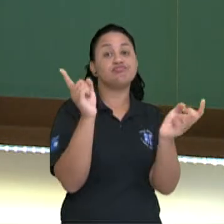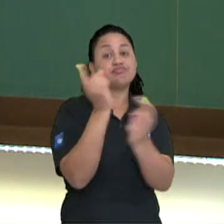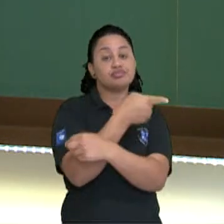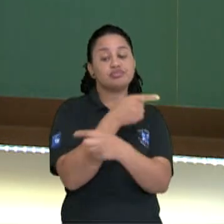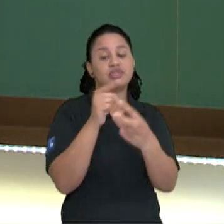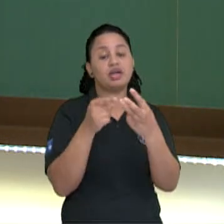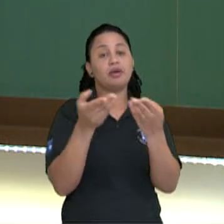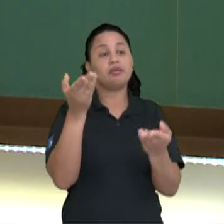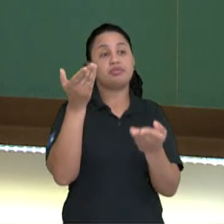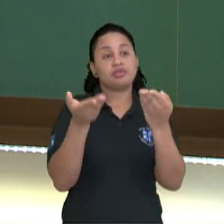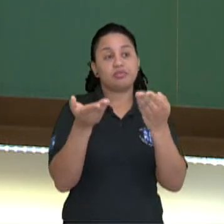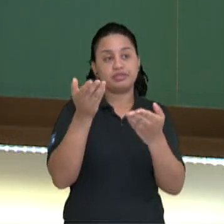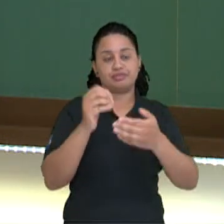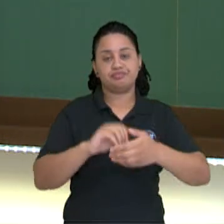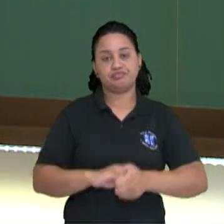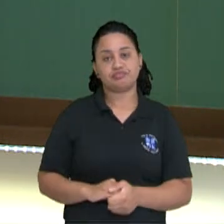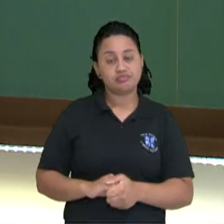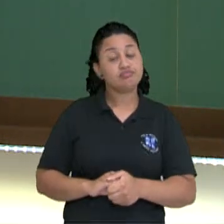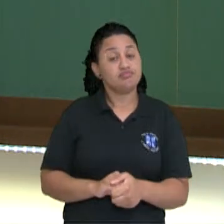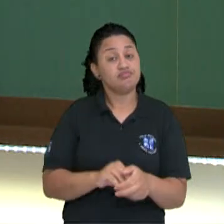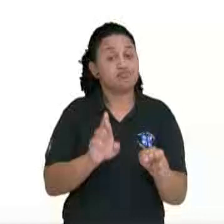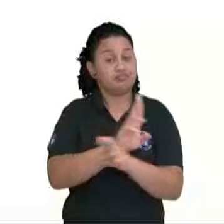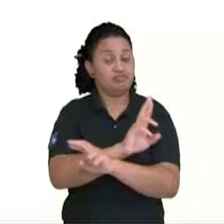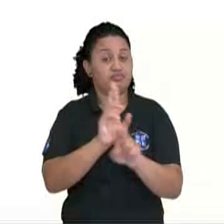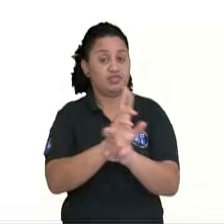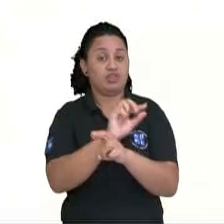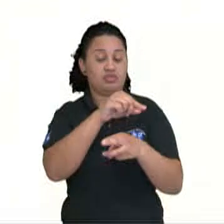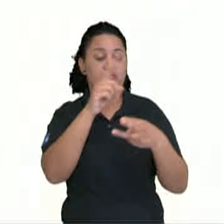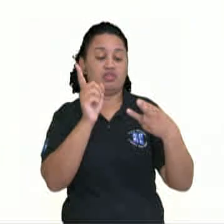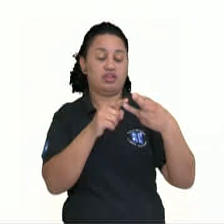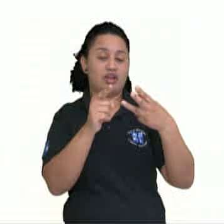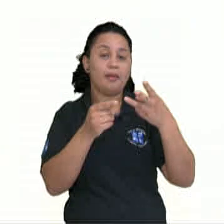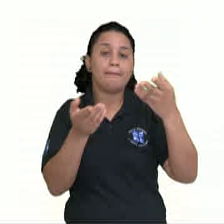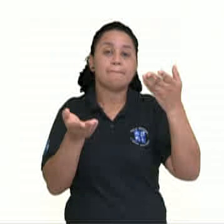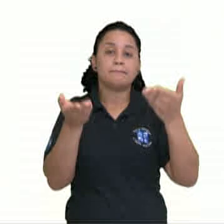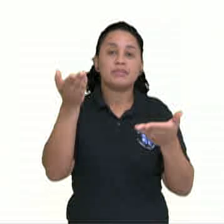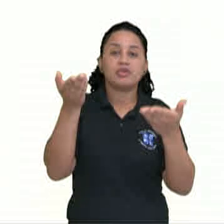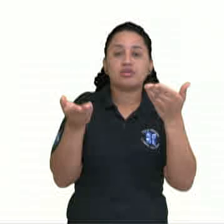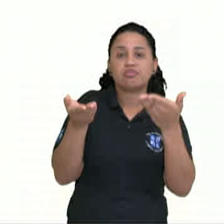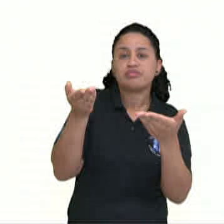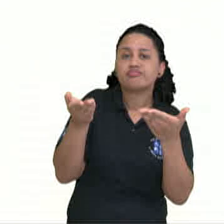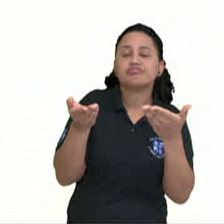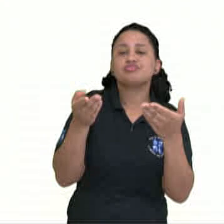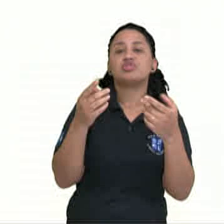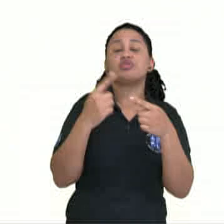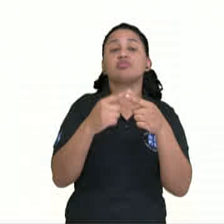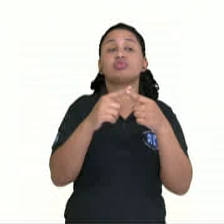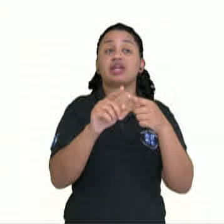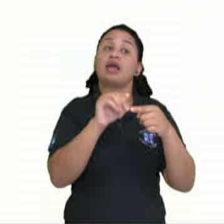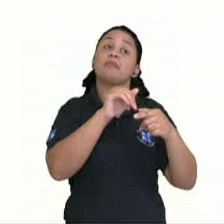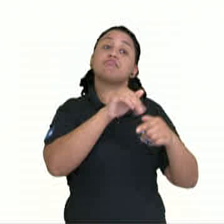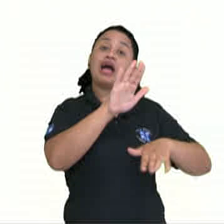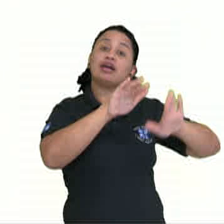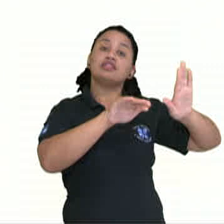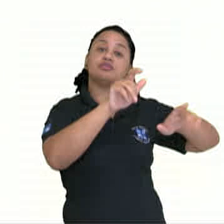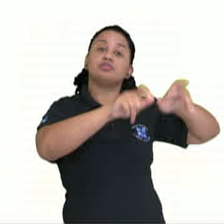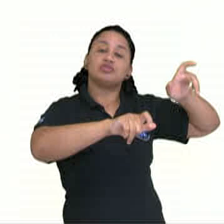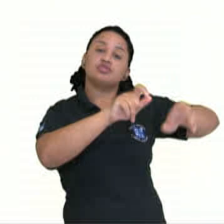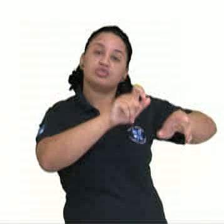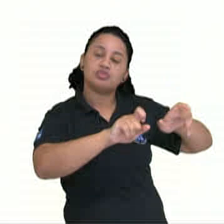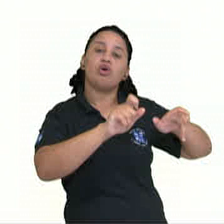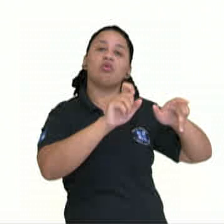de proporção? É uma relação de proporção, tá? A proporção, a relação de